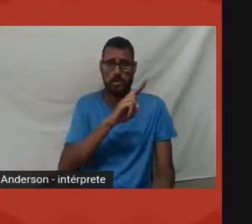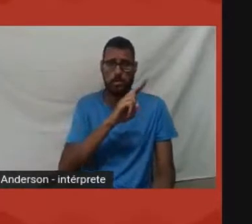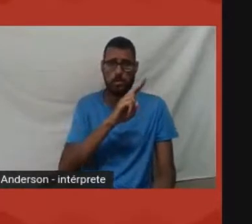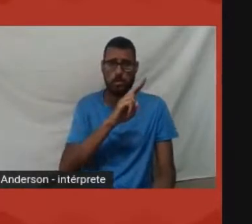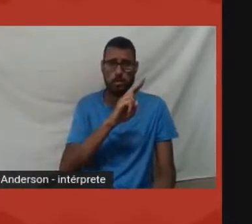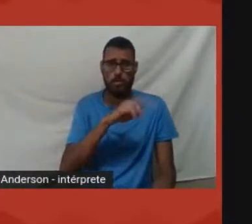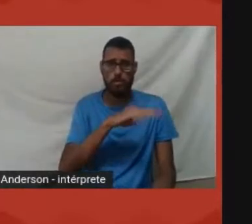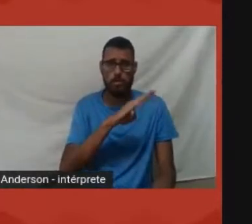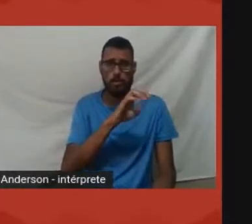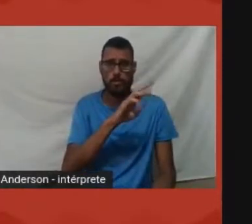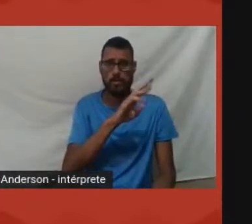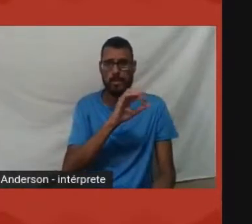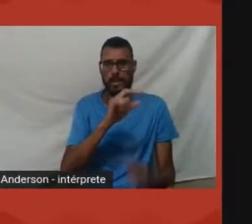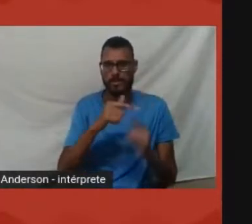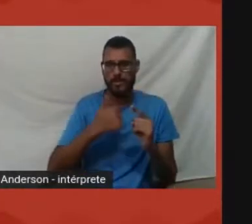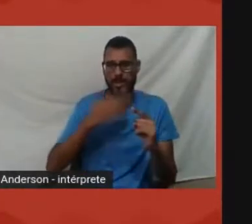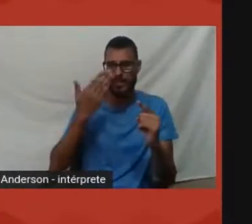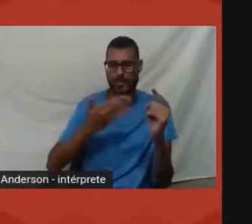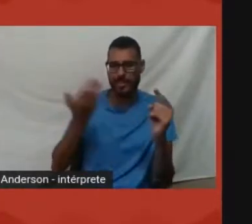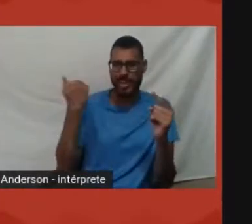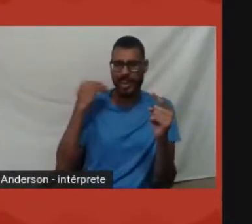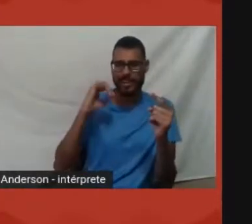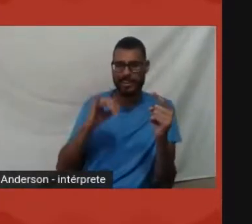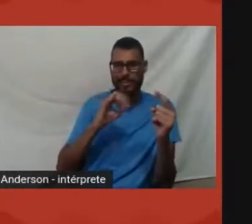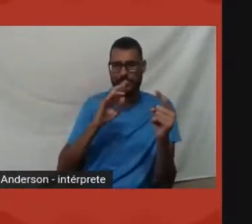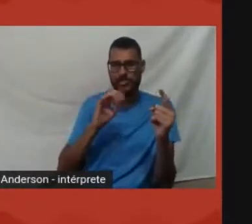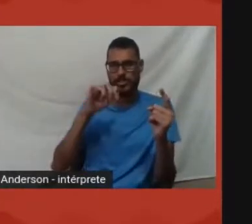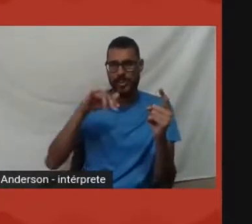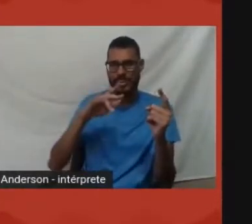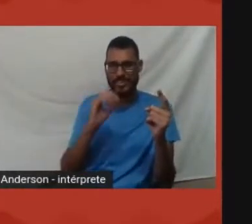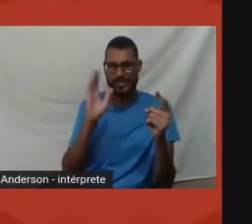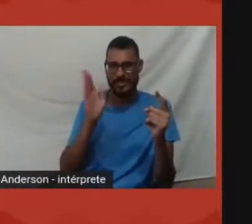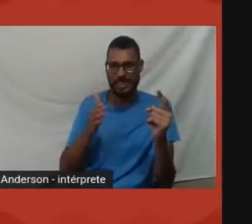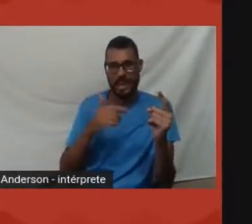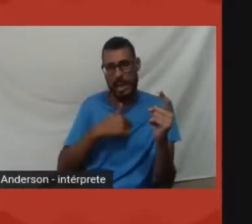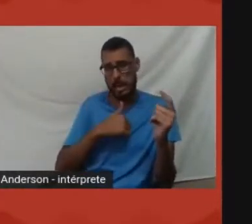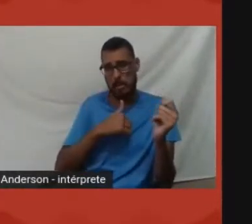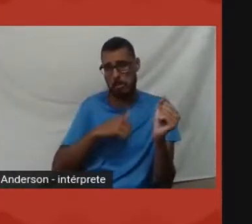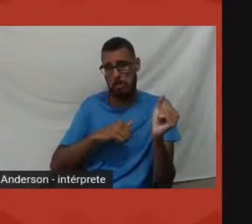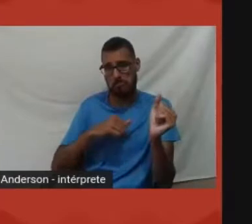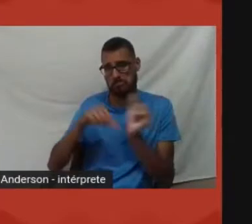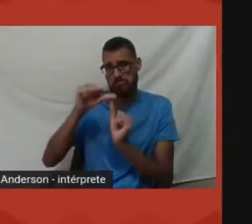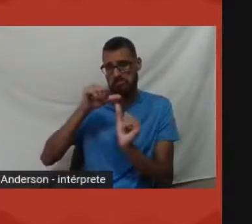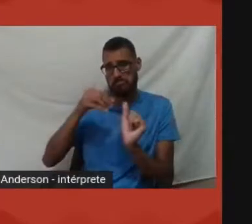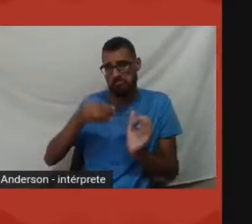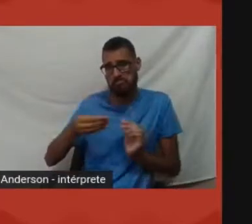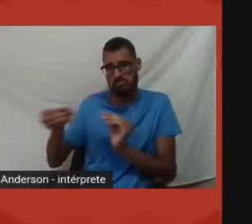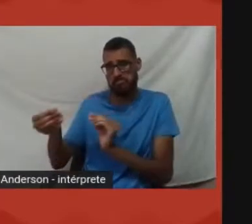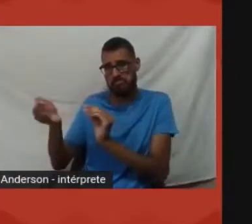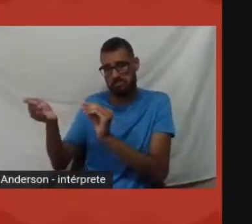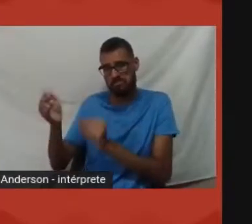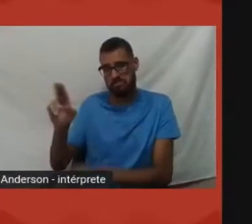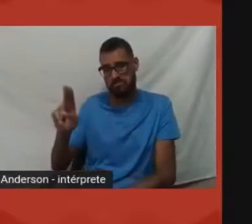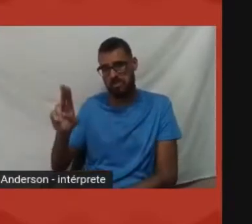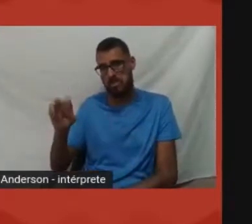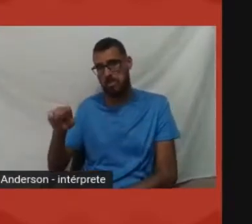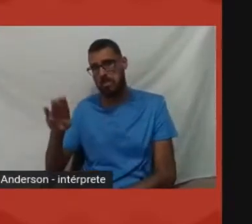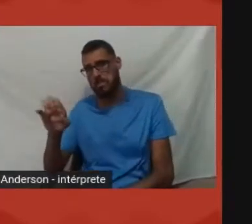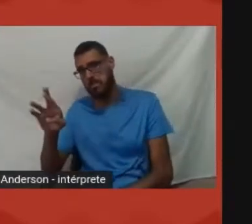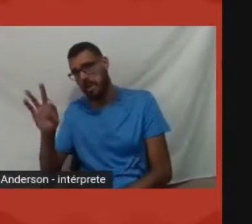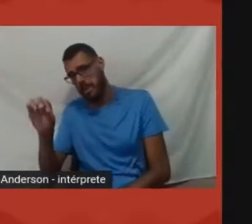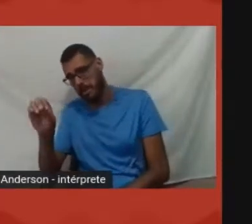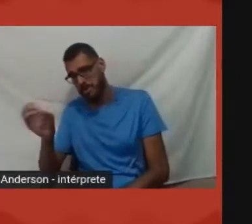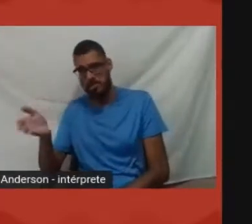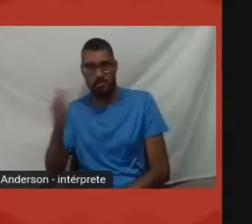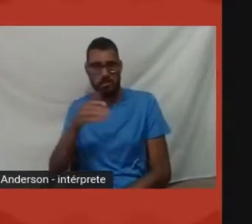Flávio, como eu já fiz o papel do Jorginho, eu passaria para um dos facilitadores aí. Humberto, Flávio, Paterlini, quem gostaria